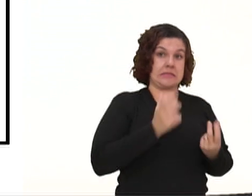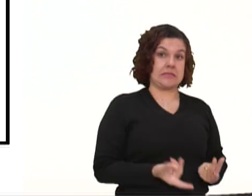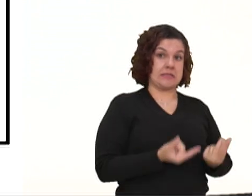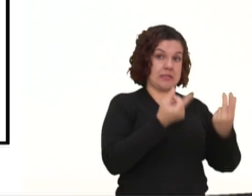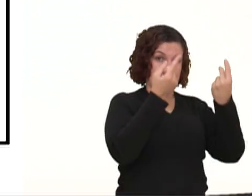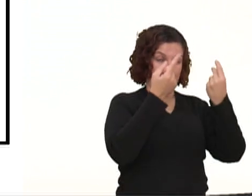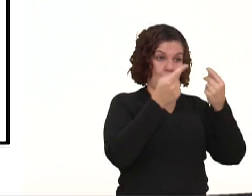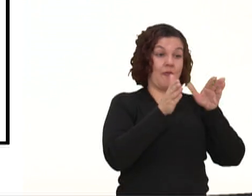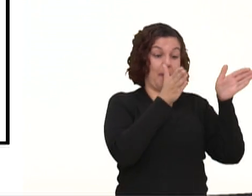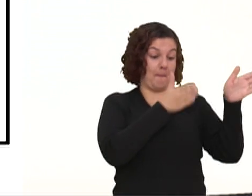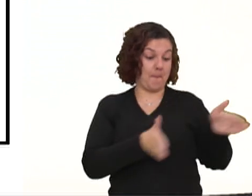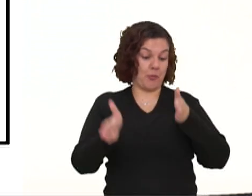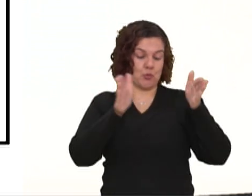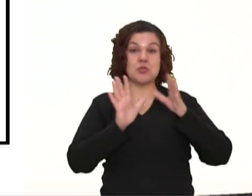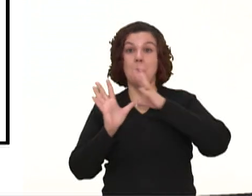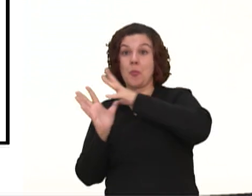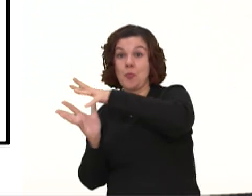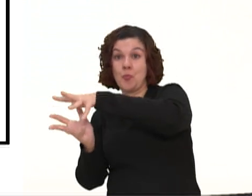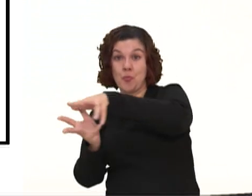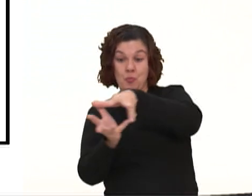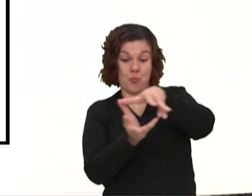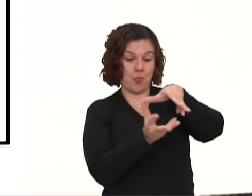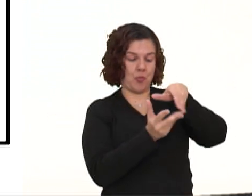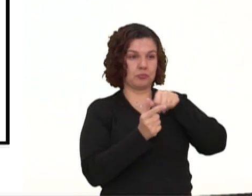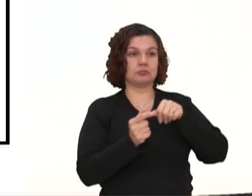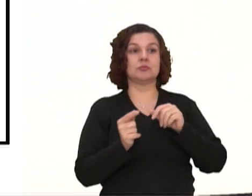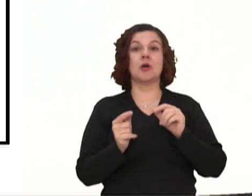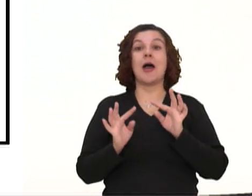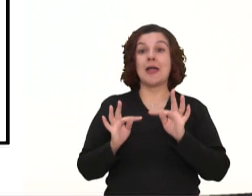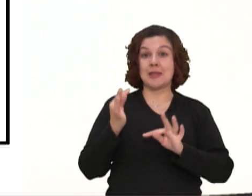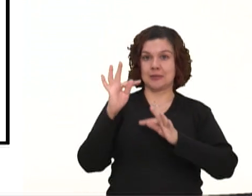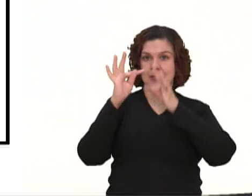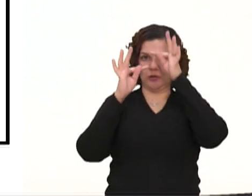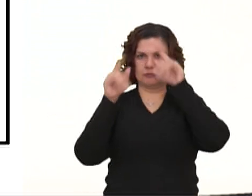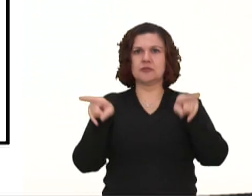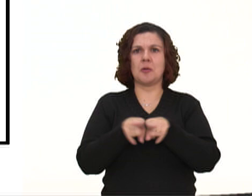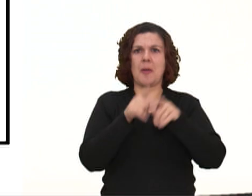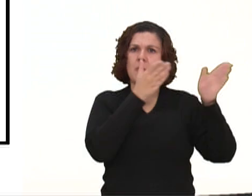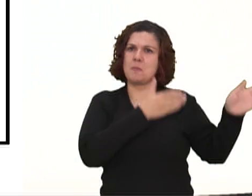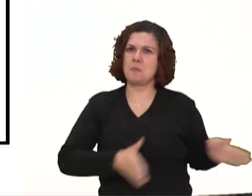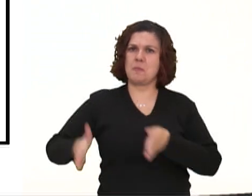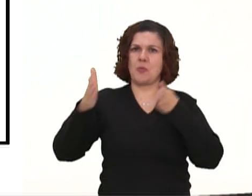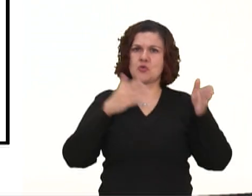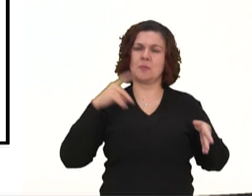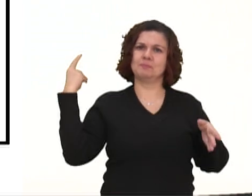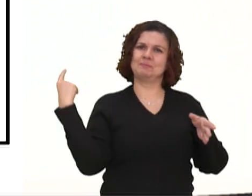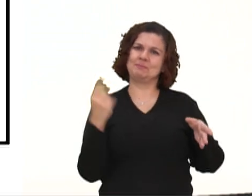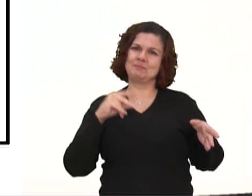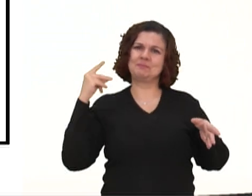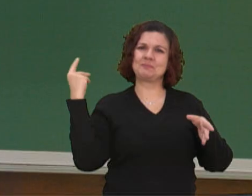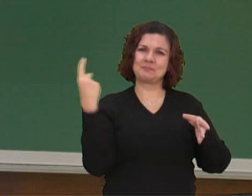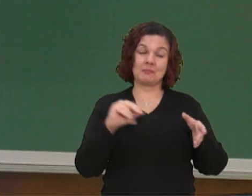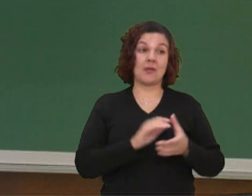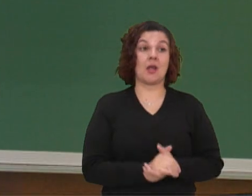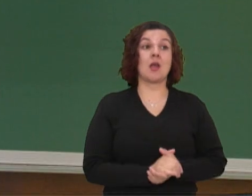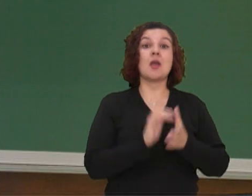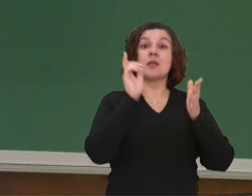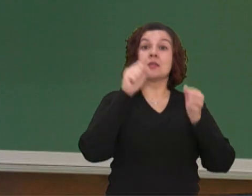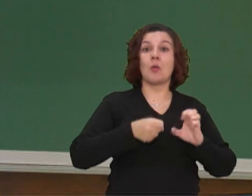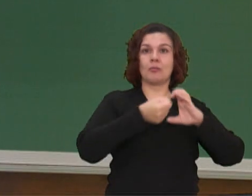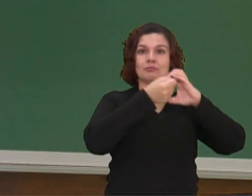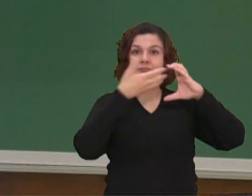mercado mundial e investem em tecnologia e alta produtividade. Então, são características básicas dessas